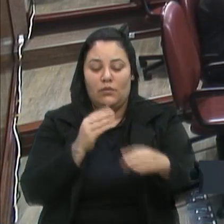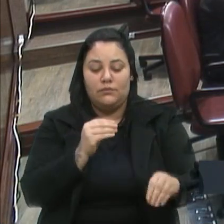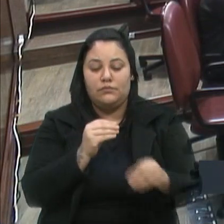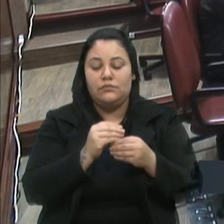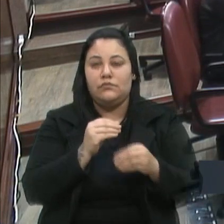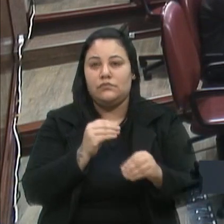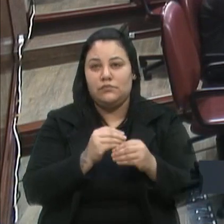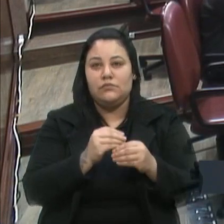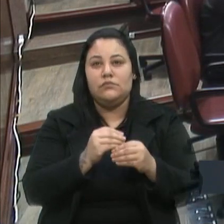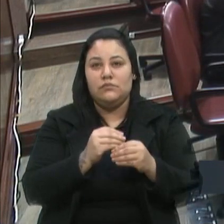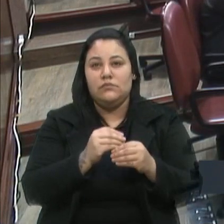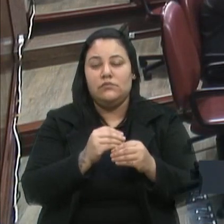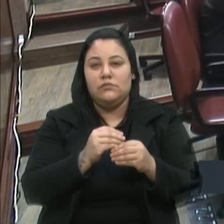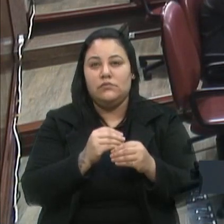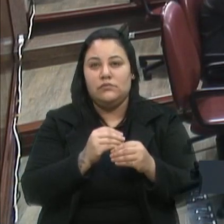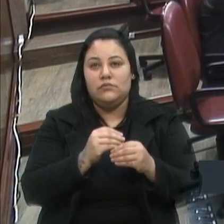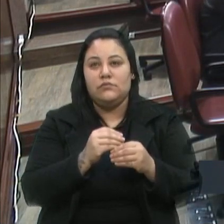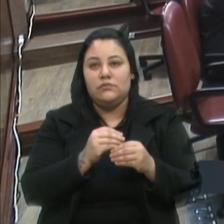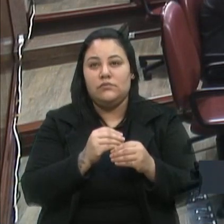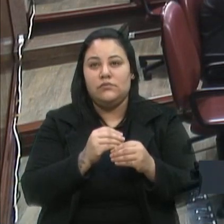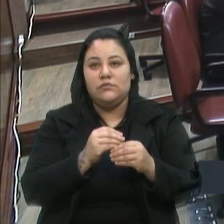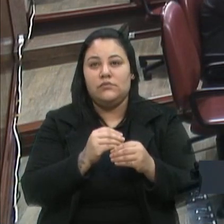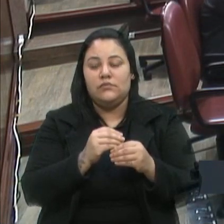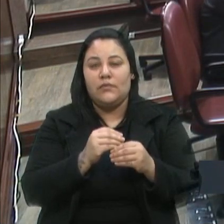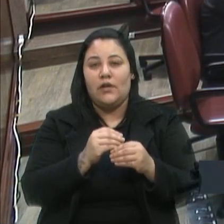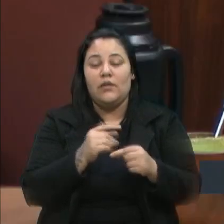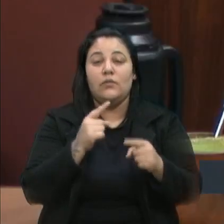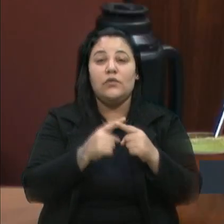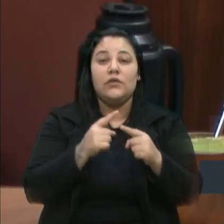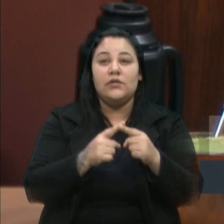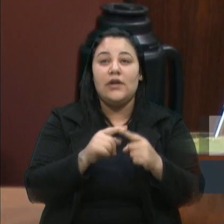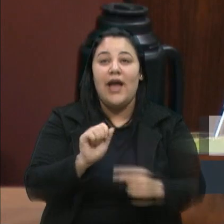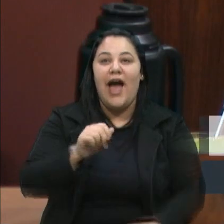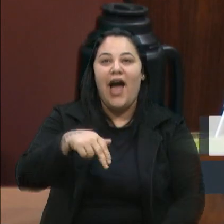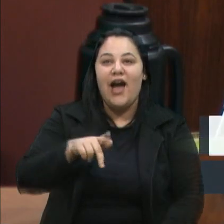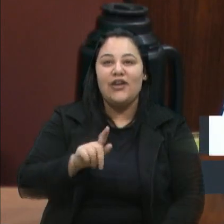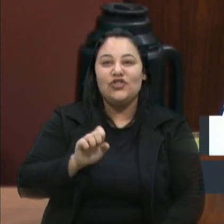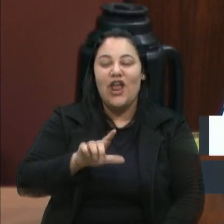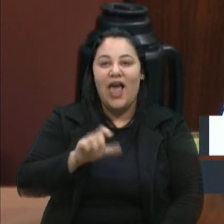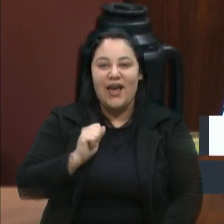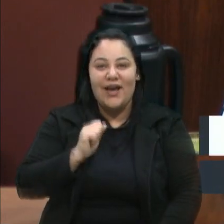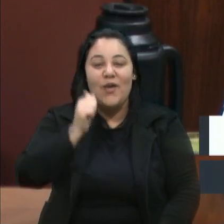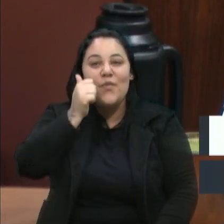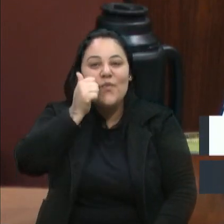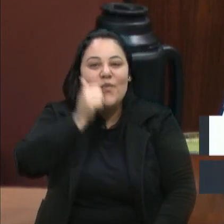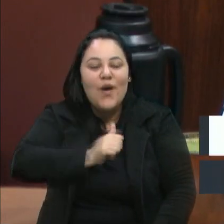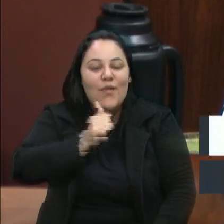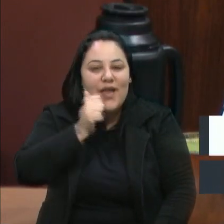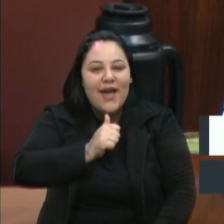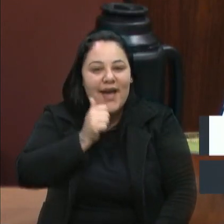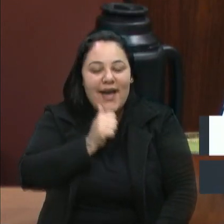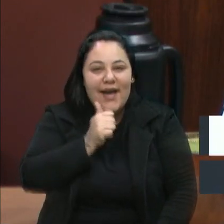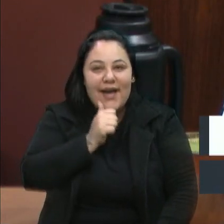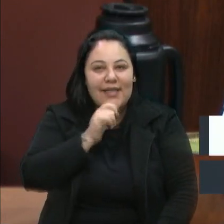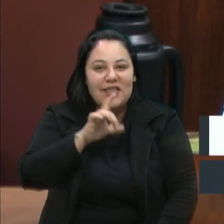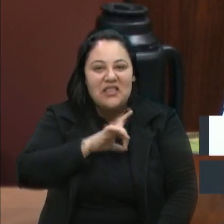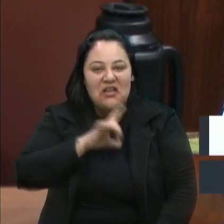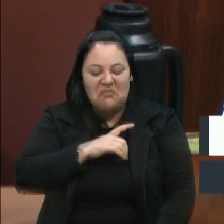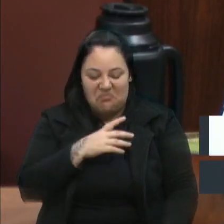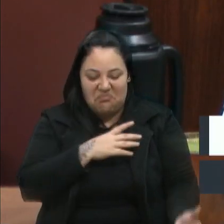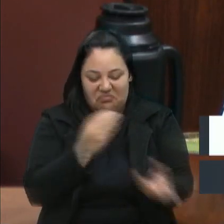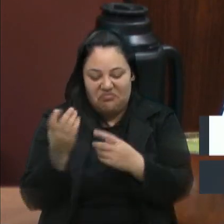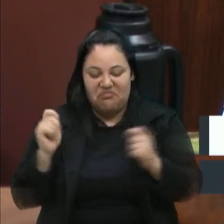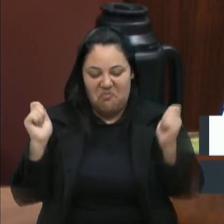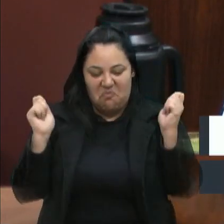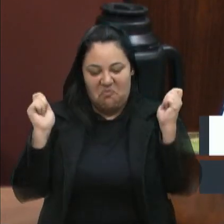ao seu voto de congratulação. De fato, a Ângela Martins é uma mulher de muita potência, né,